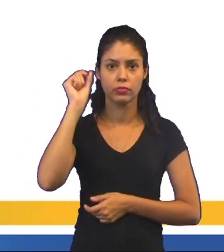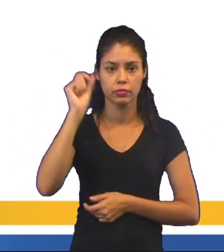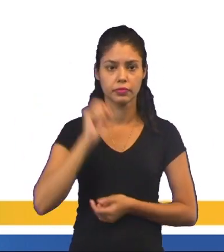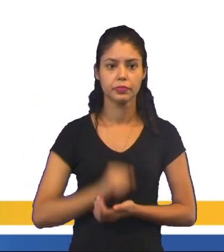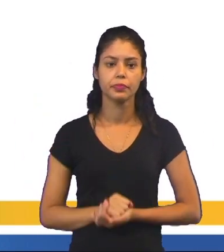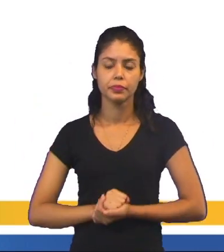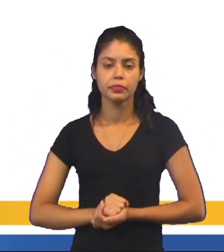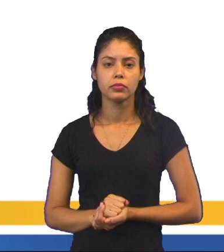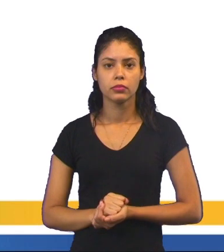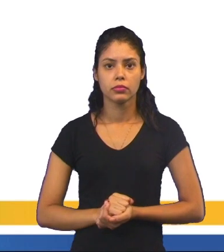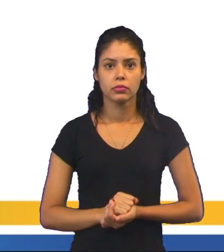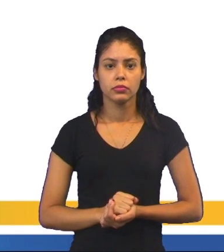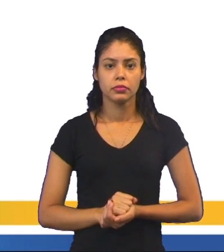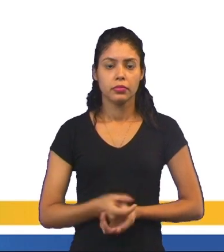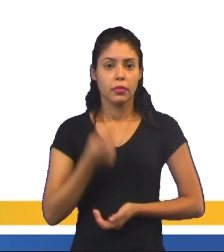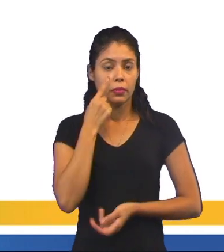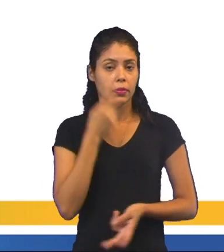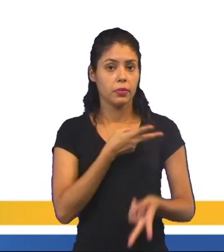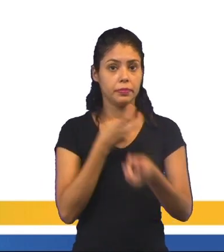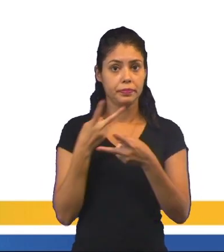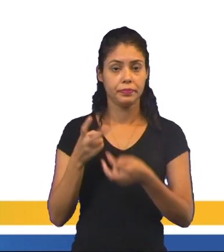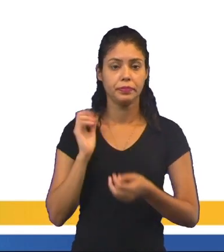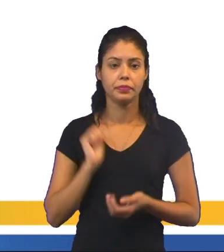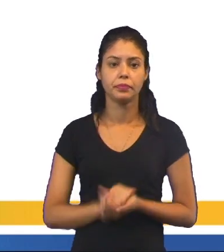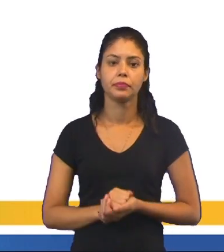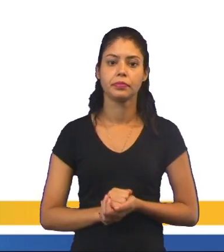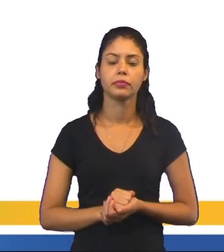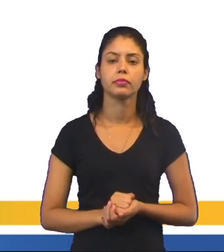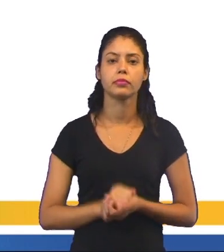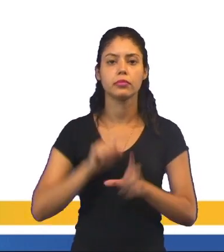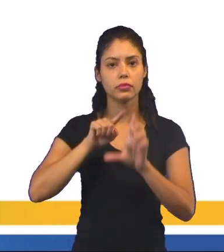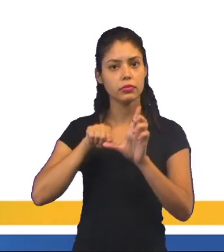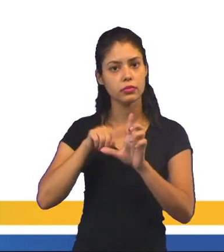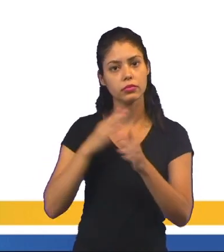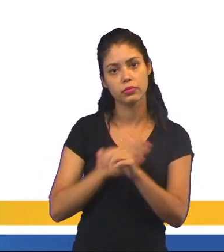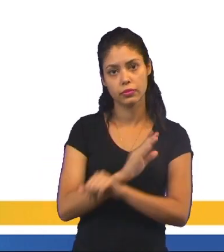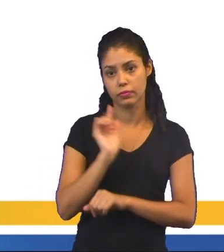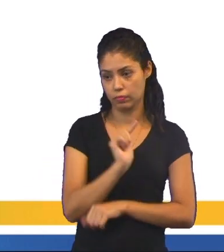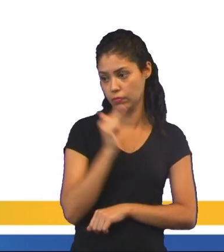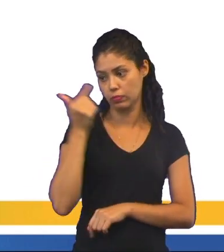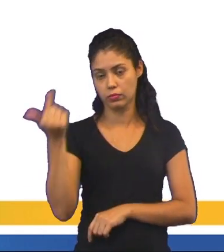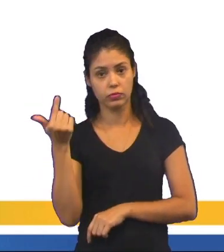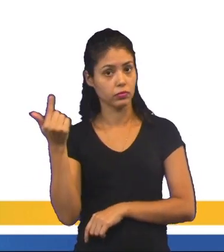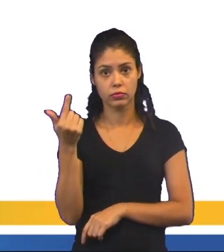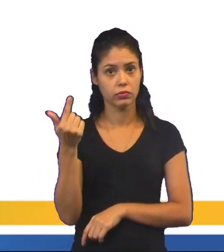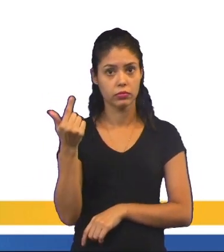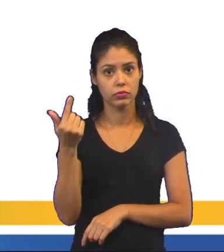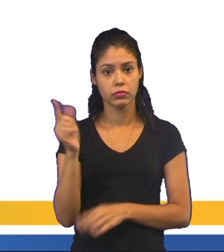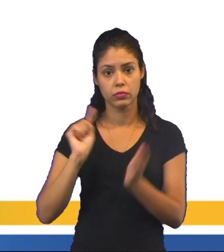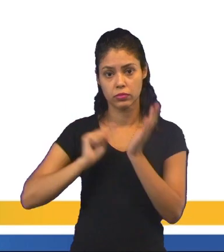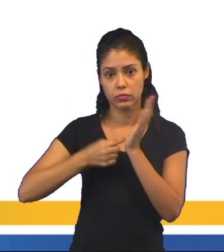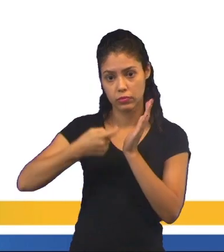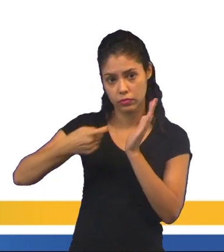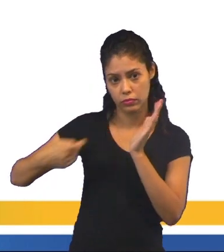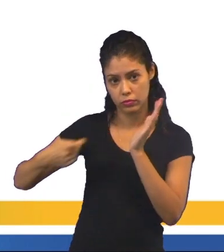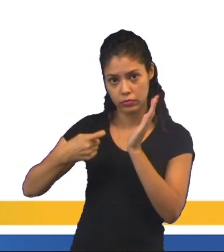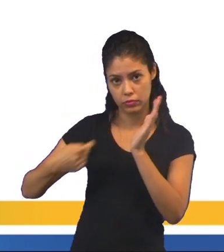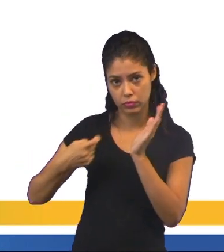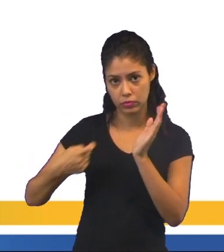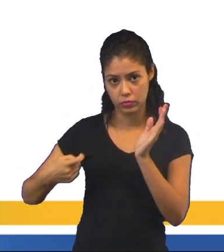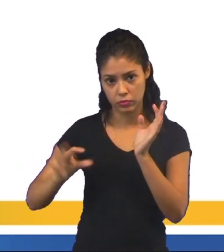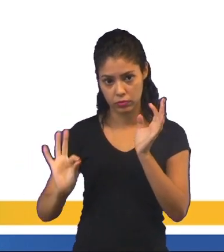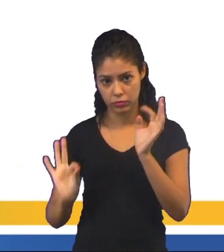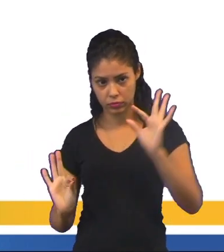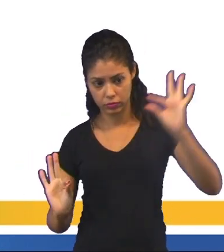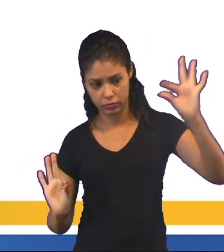que 180 então Observe aí o ângulo e não vai passar para o outro lado ele abre do Ponto X lá o